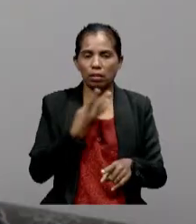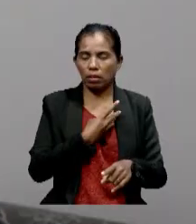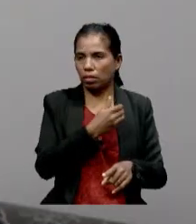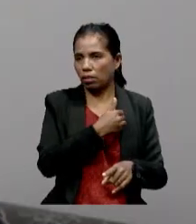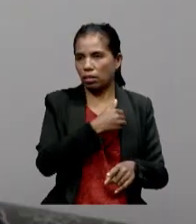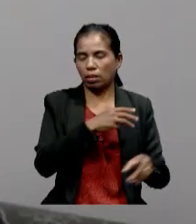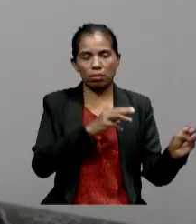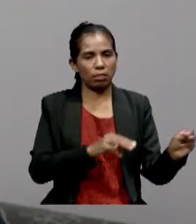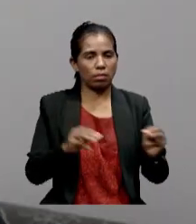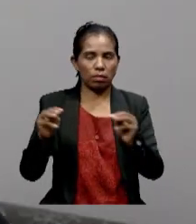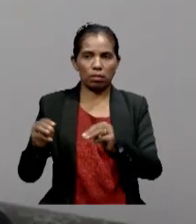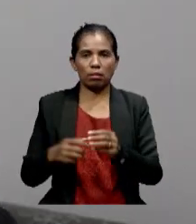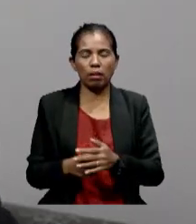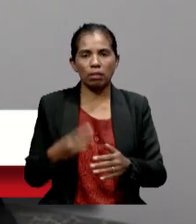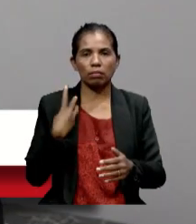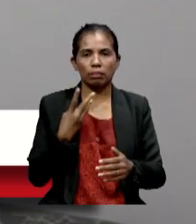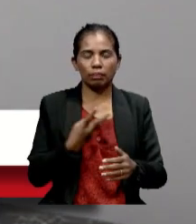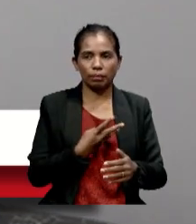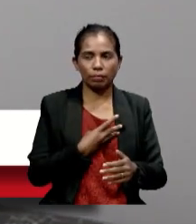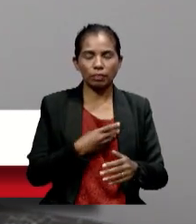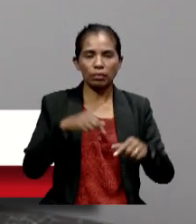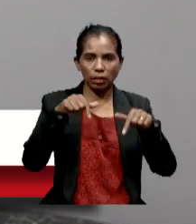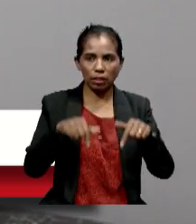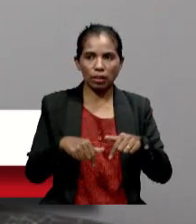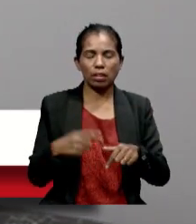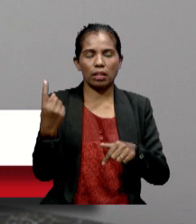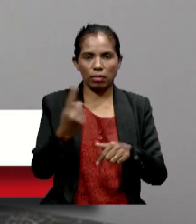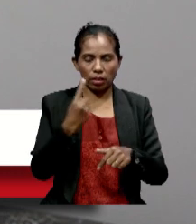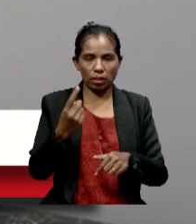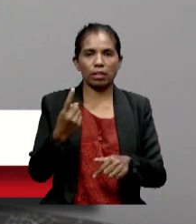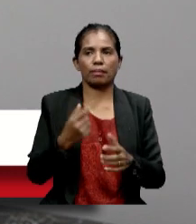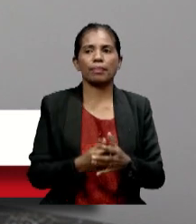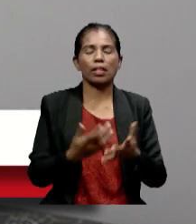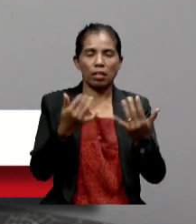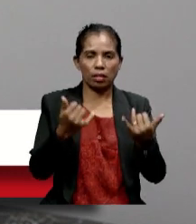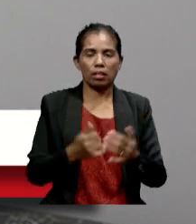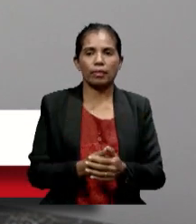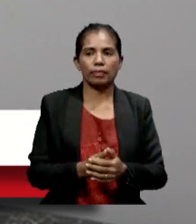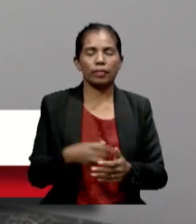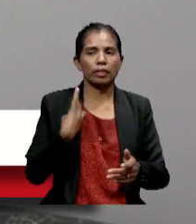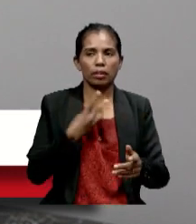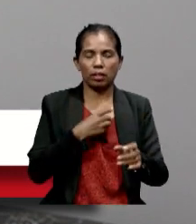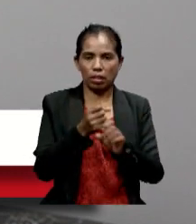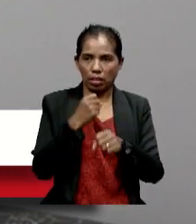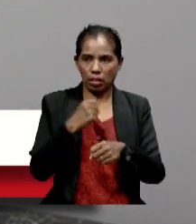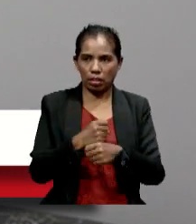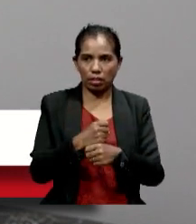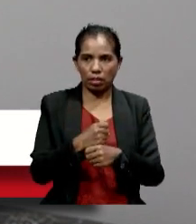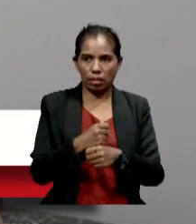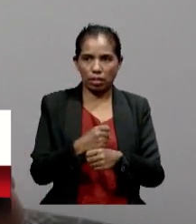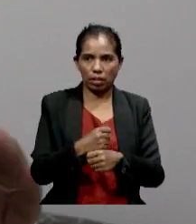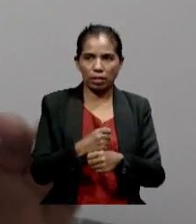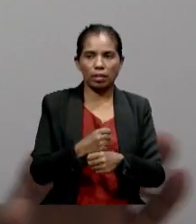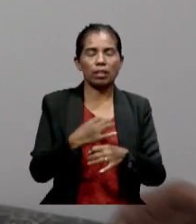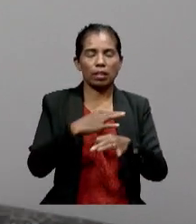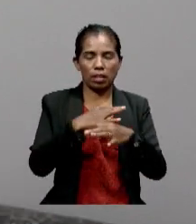das tarifas. E tem tarifas nível existente, mantém. Agora, boa nível e te halo, maka e te halo instalação